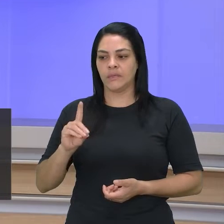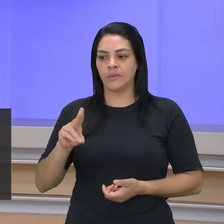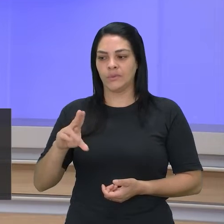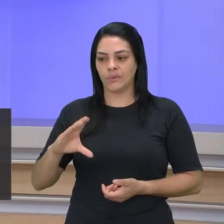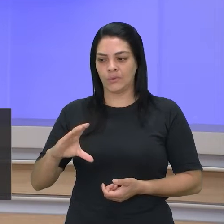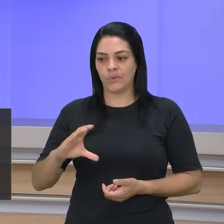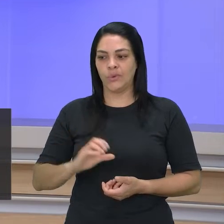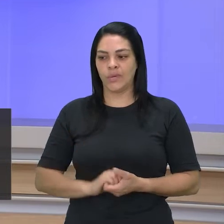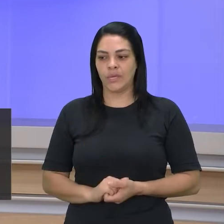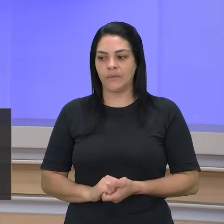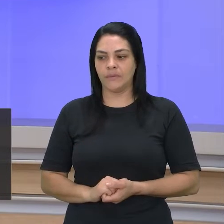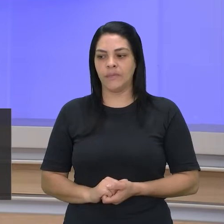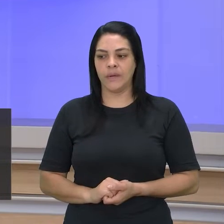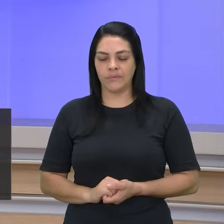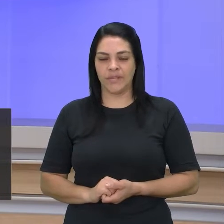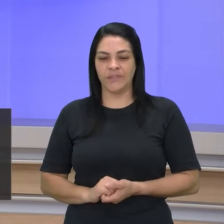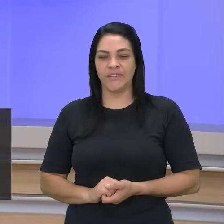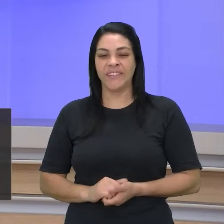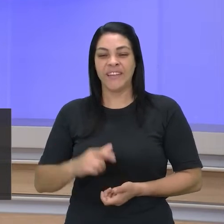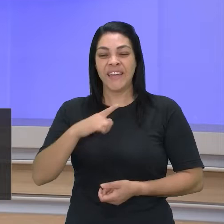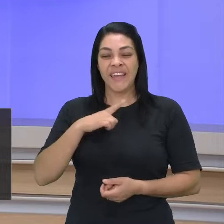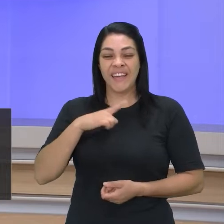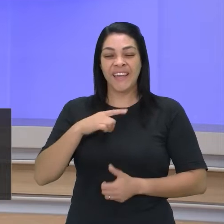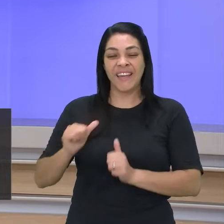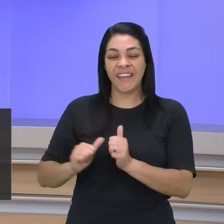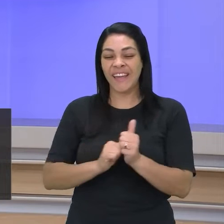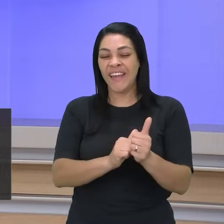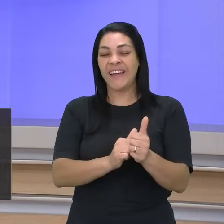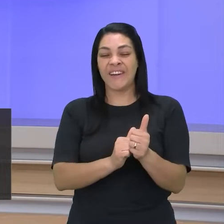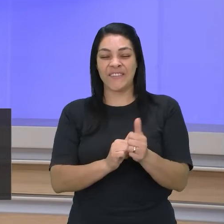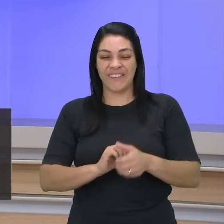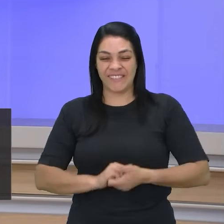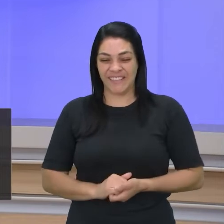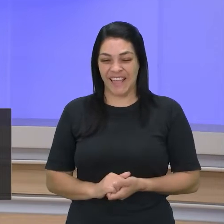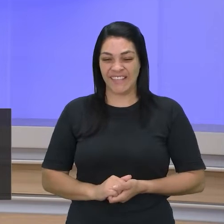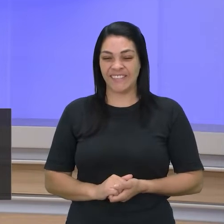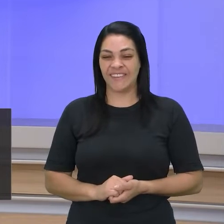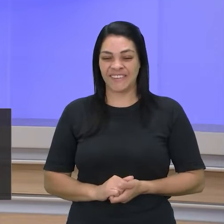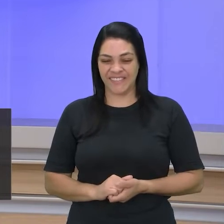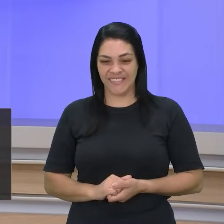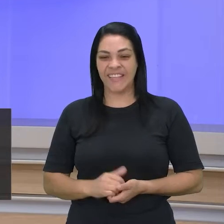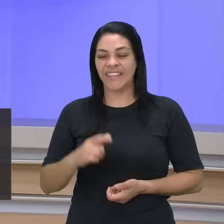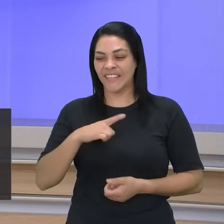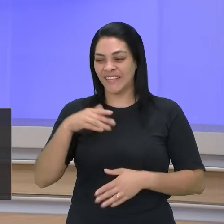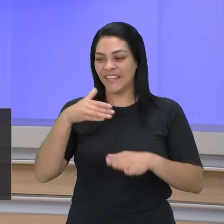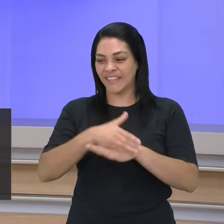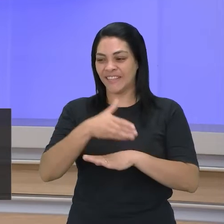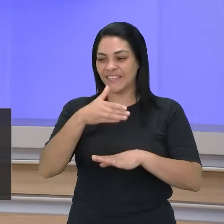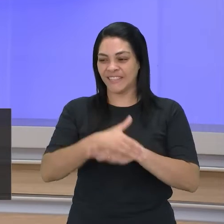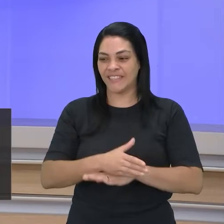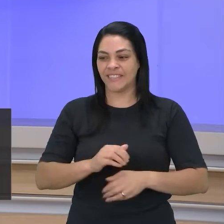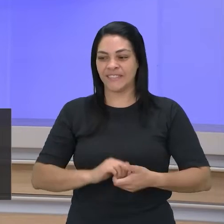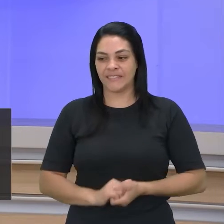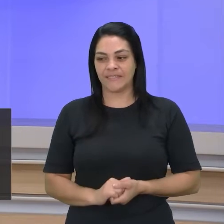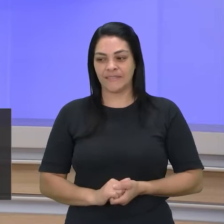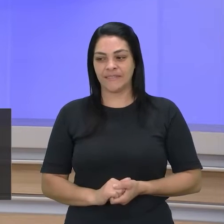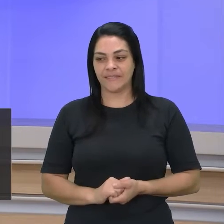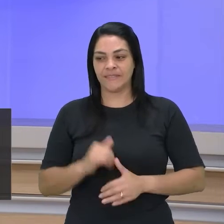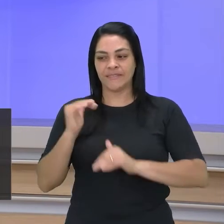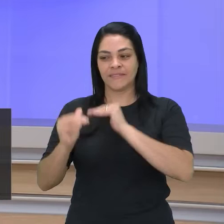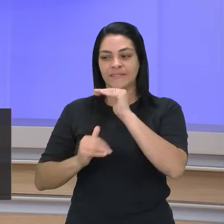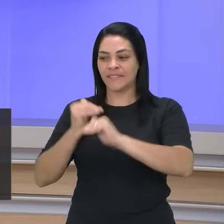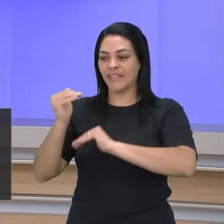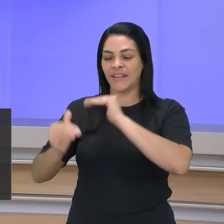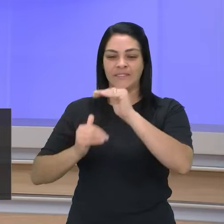das diretorias de ensino, caminhar para essa educação ambiental, né, participativa e transformadora,